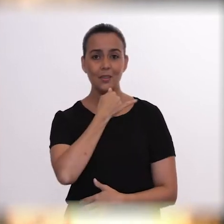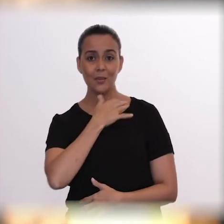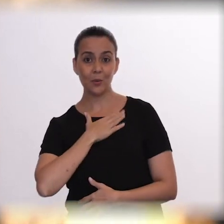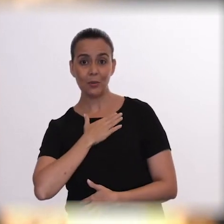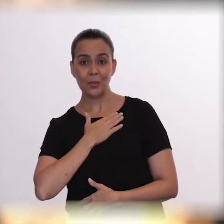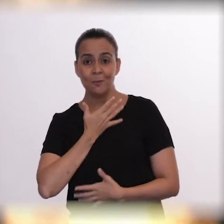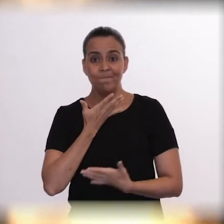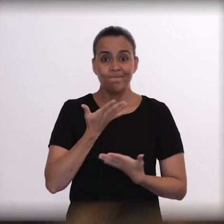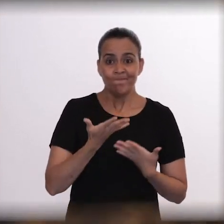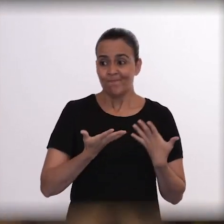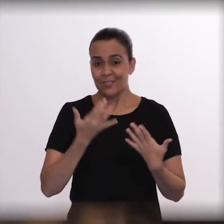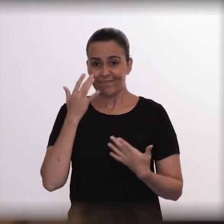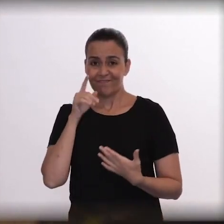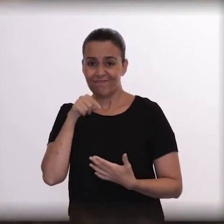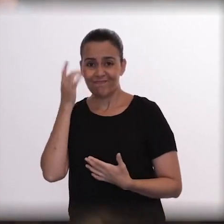decepcionando os outros